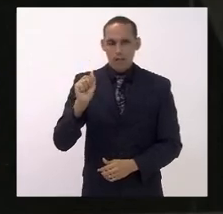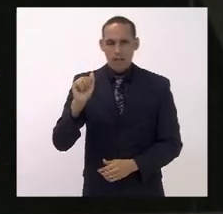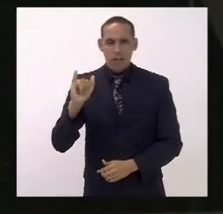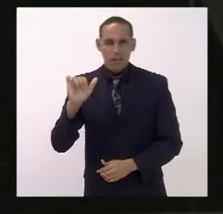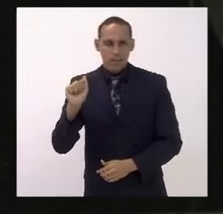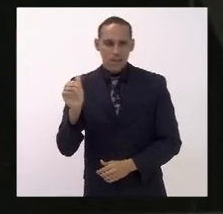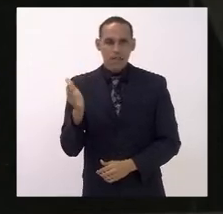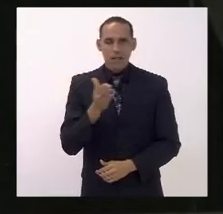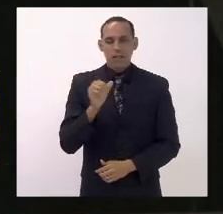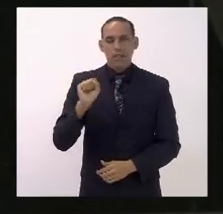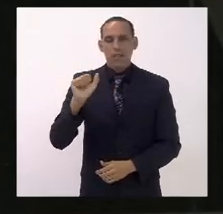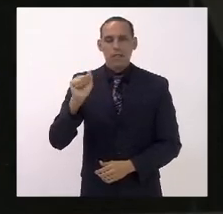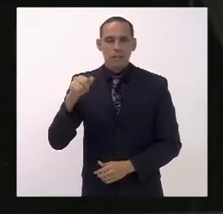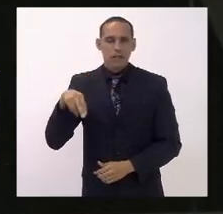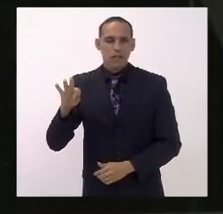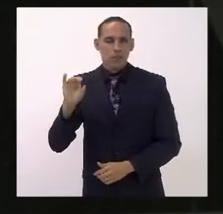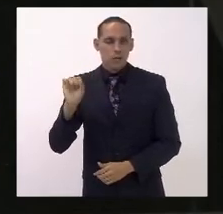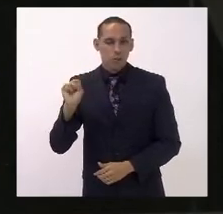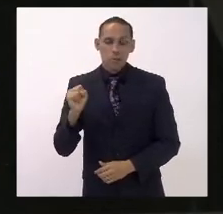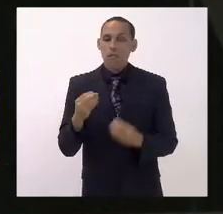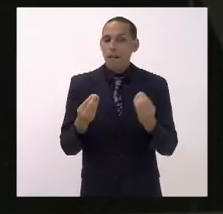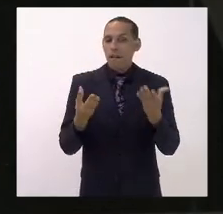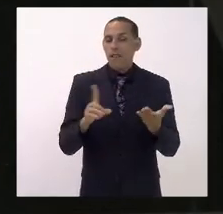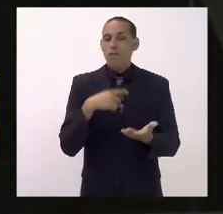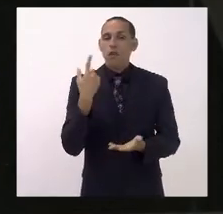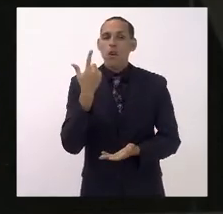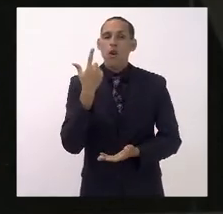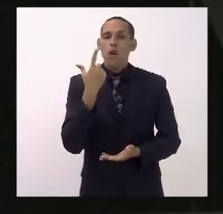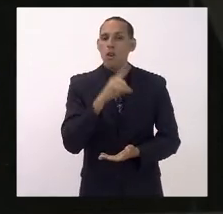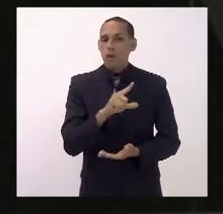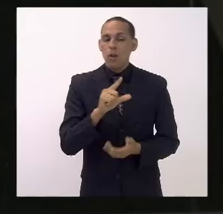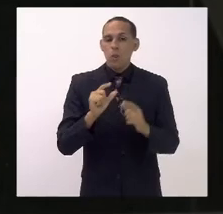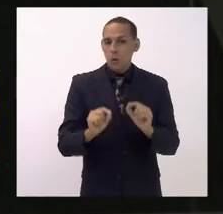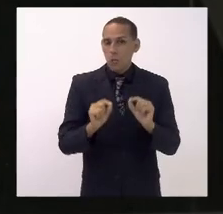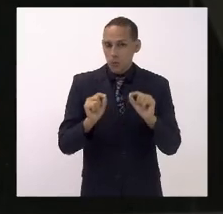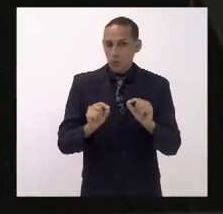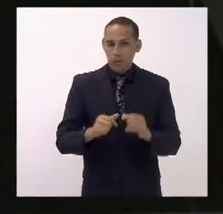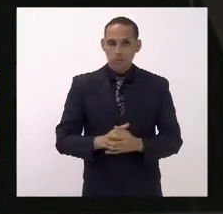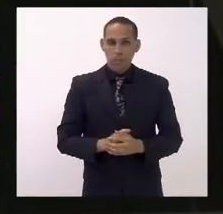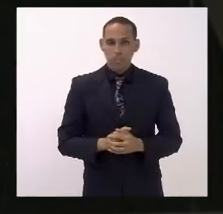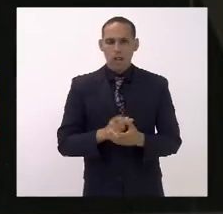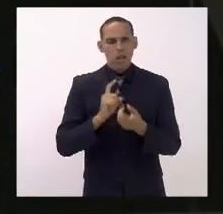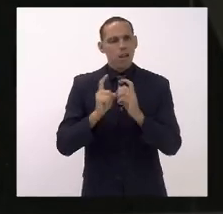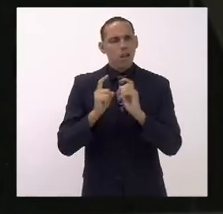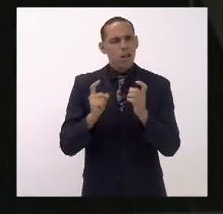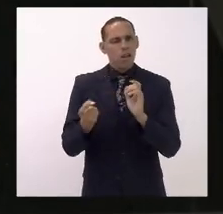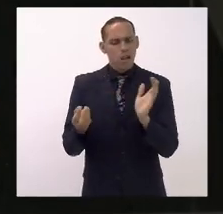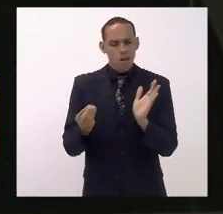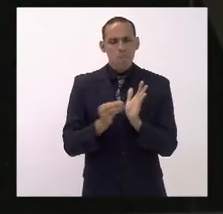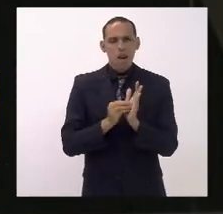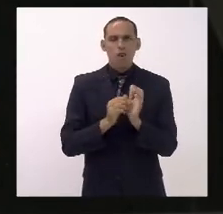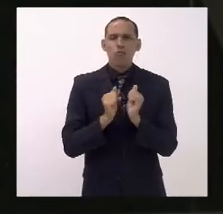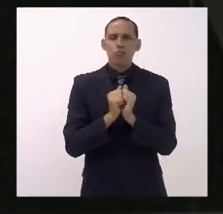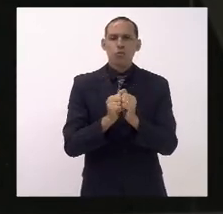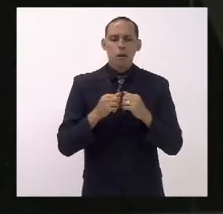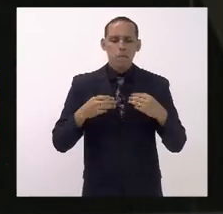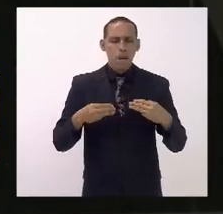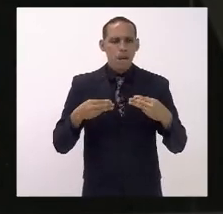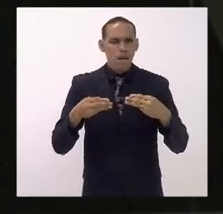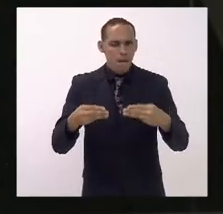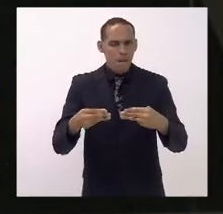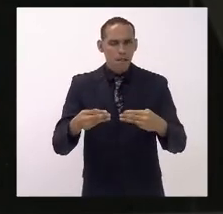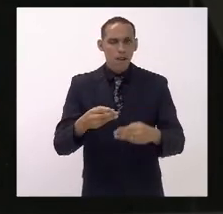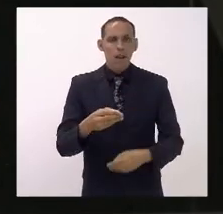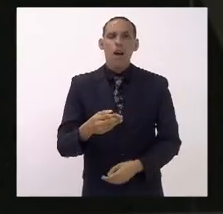que nós possamos estar marcando também, não é, a reunião com o Ministério, para que o governo